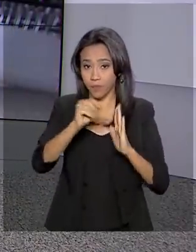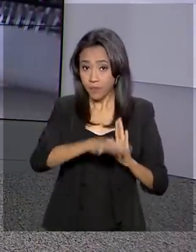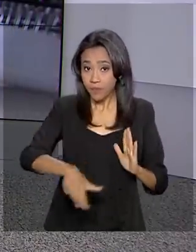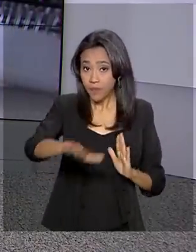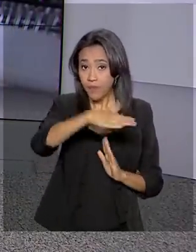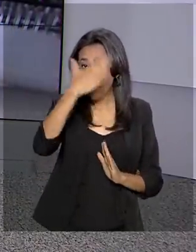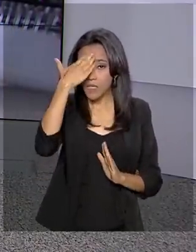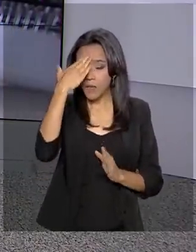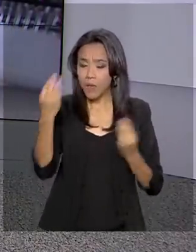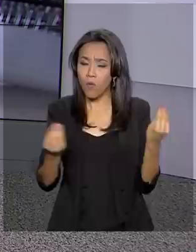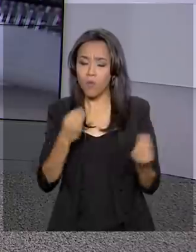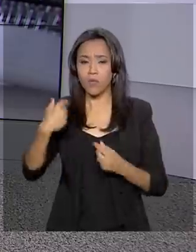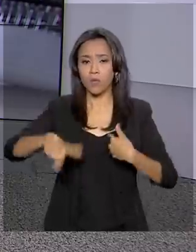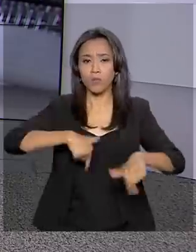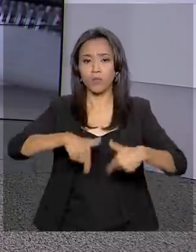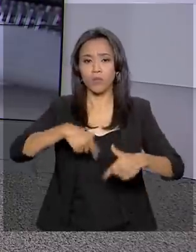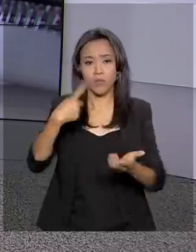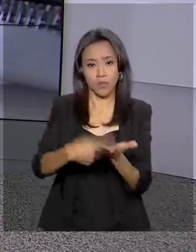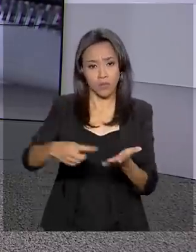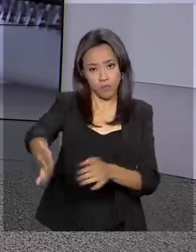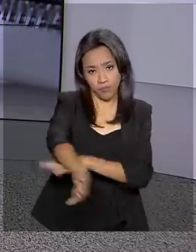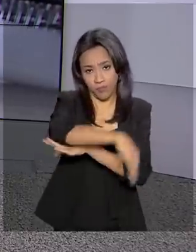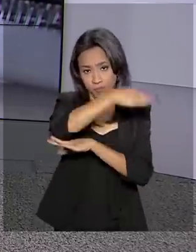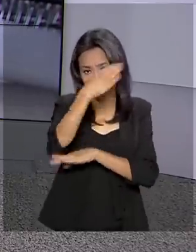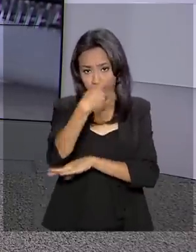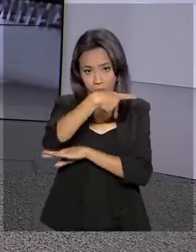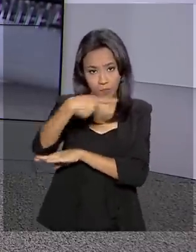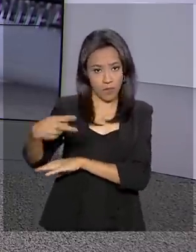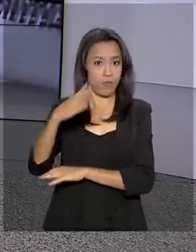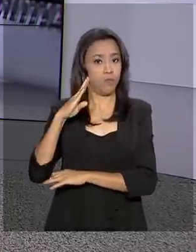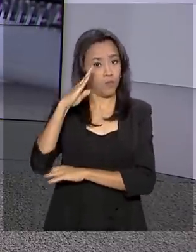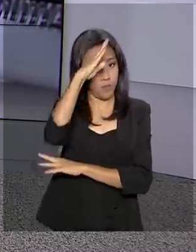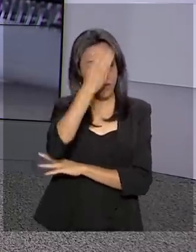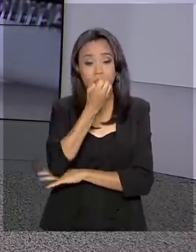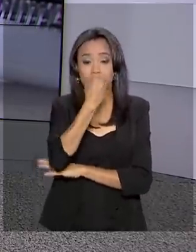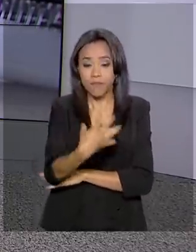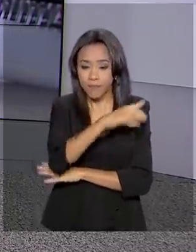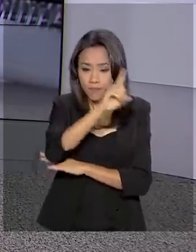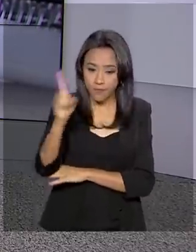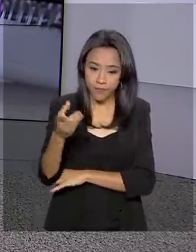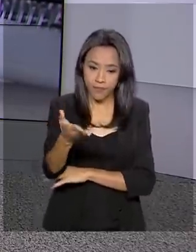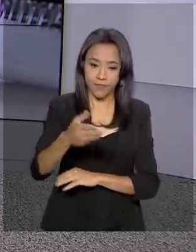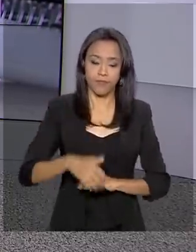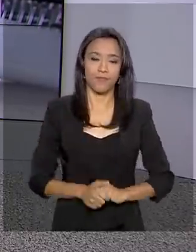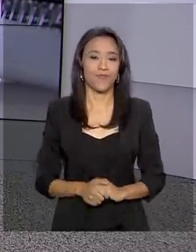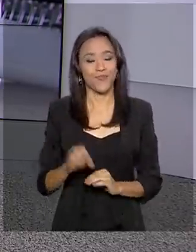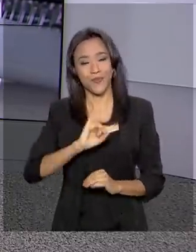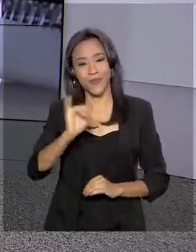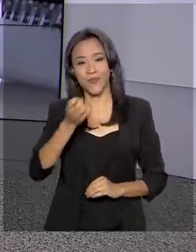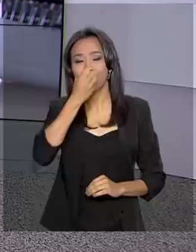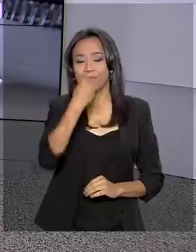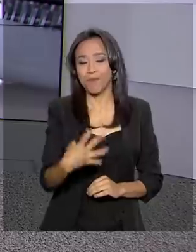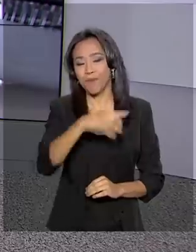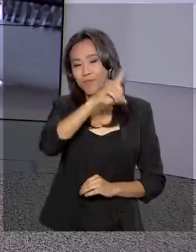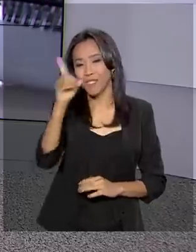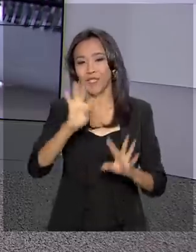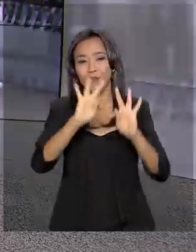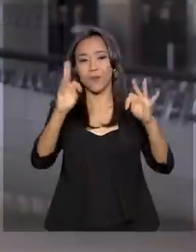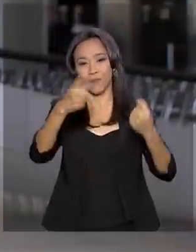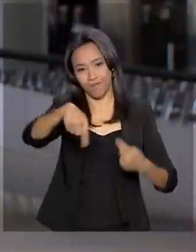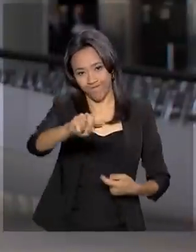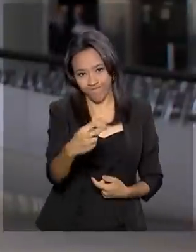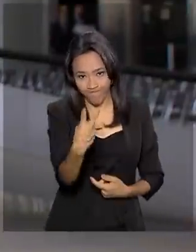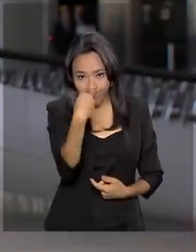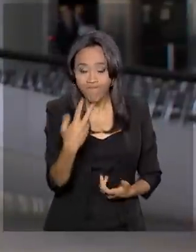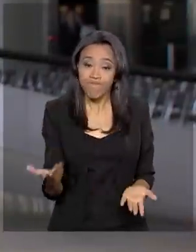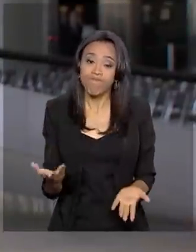do dia do presidente Jair Bolsonaro. Daniele Popov traz os detalhes para a gente. Dani, bom dia para você. Oi, Renata, bom dia para você, bom dia a todos. Olha,